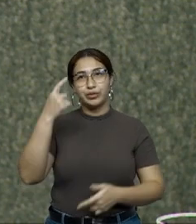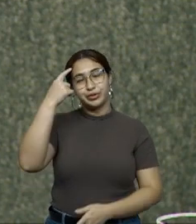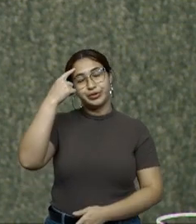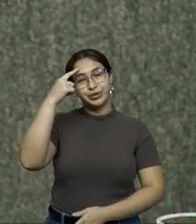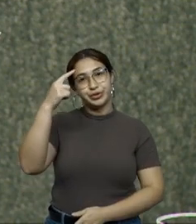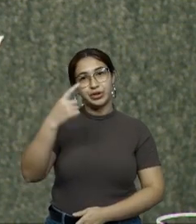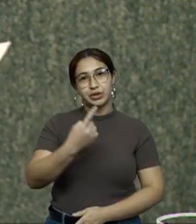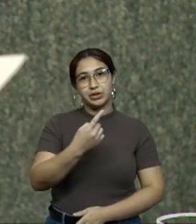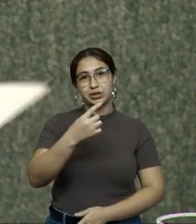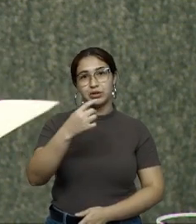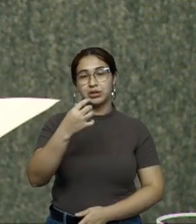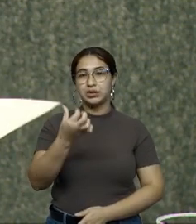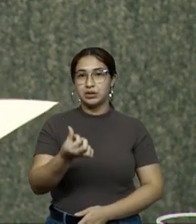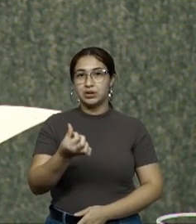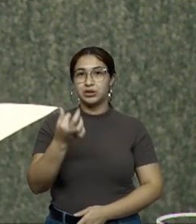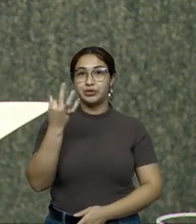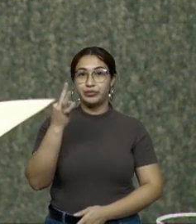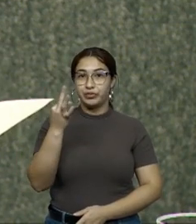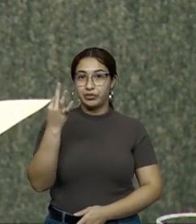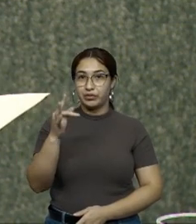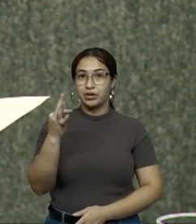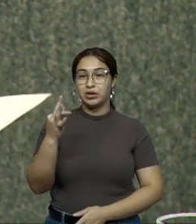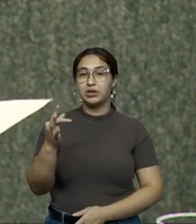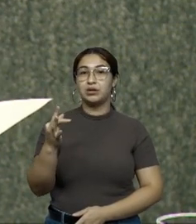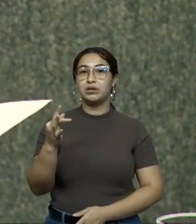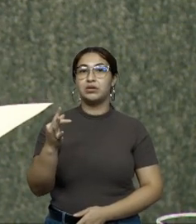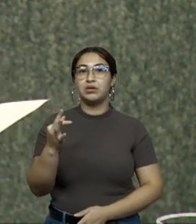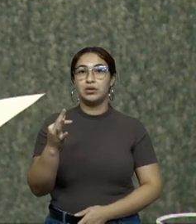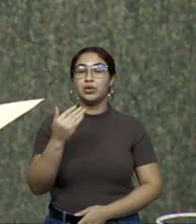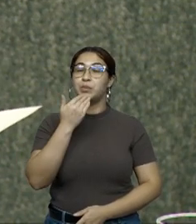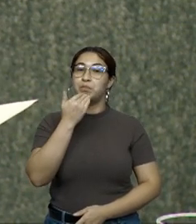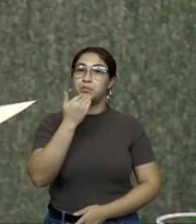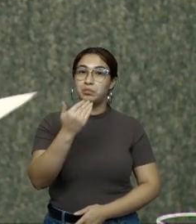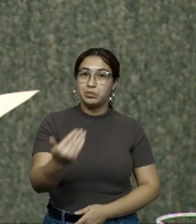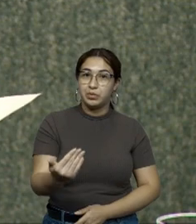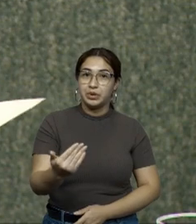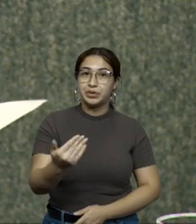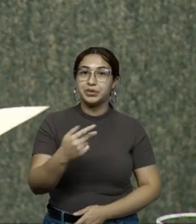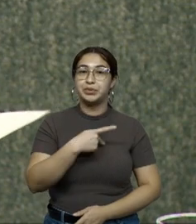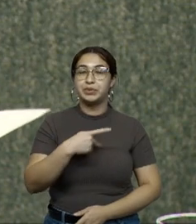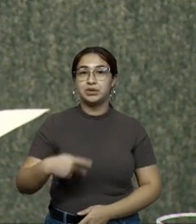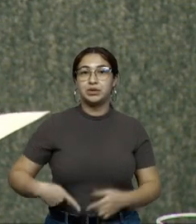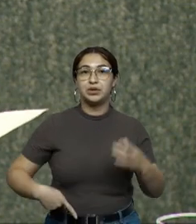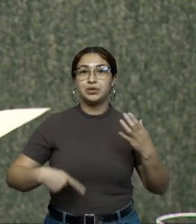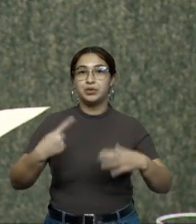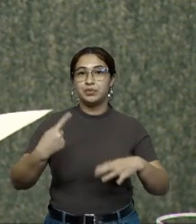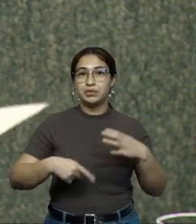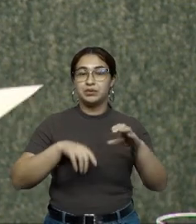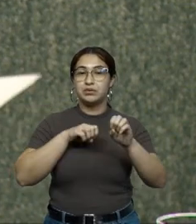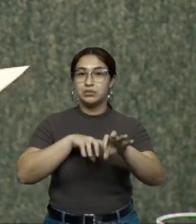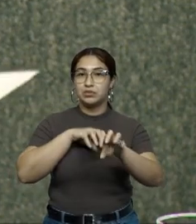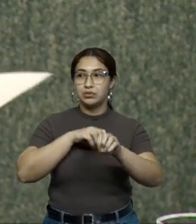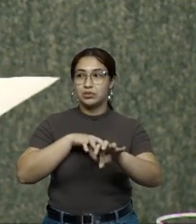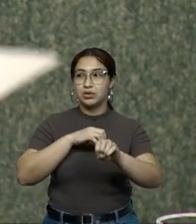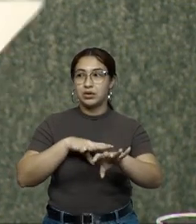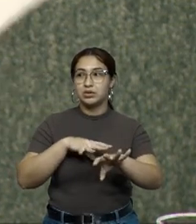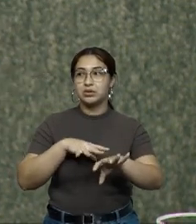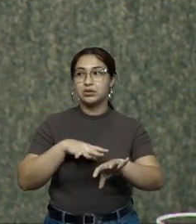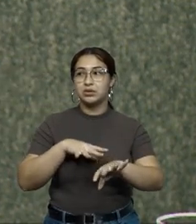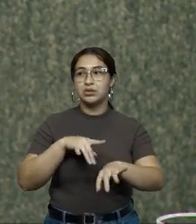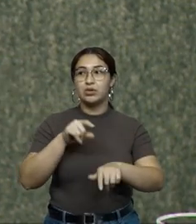Fevereiro deste ano onde nos é solicitado como presidente da Comissão de educação a